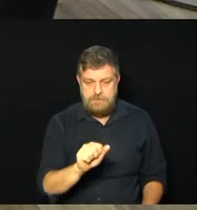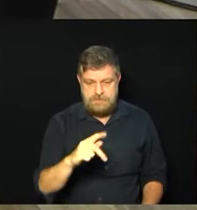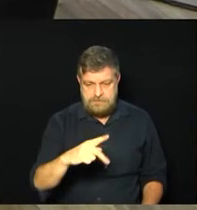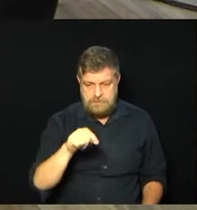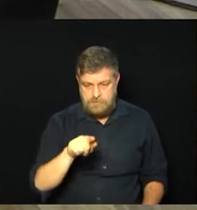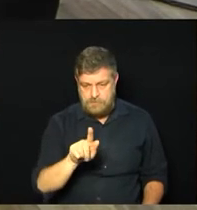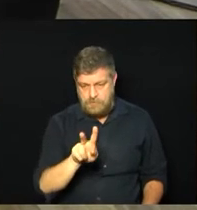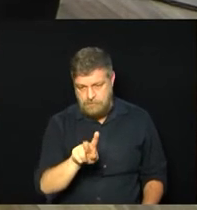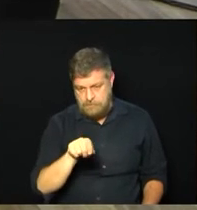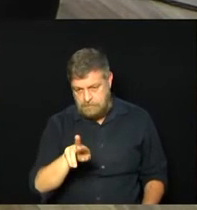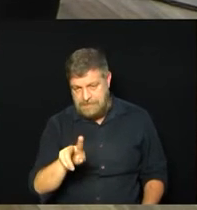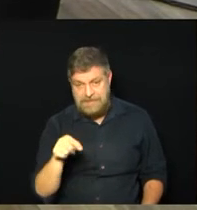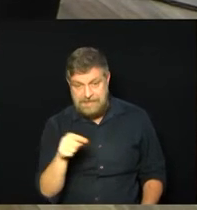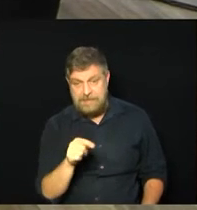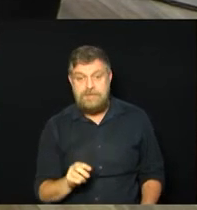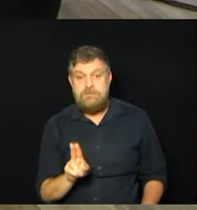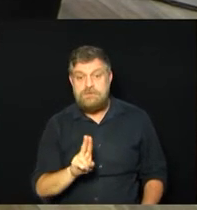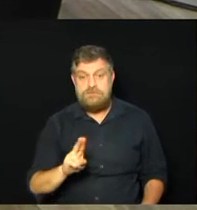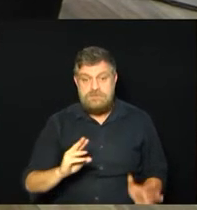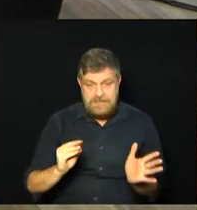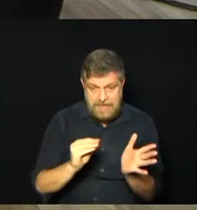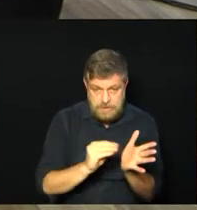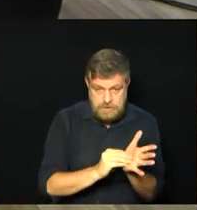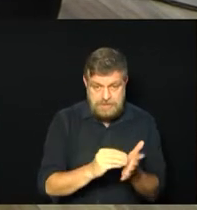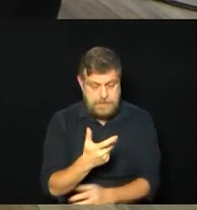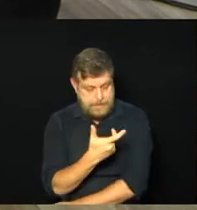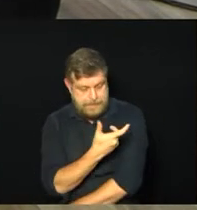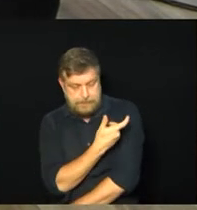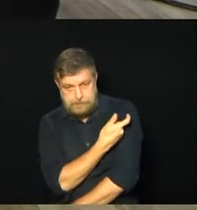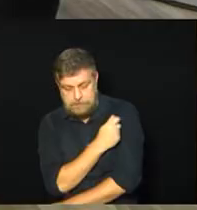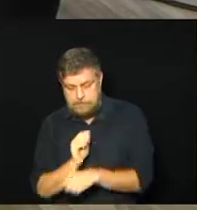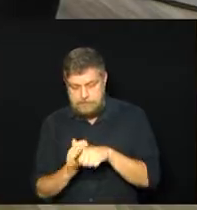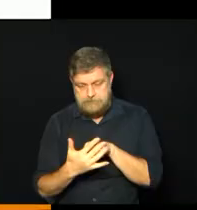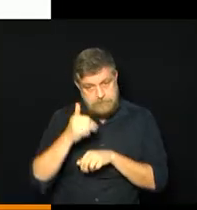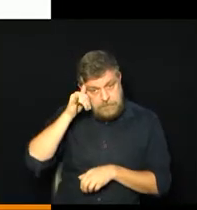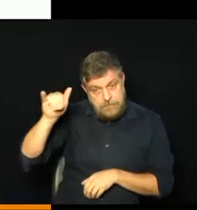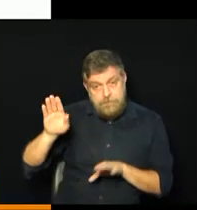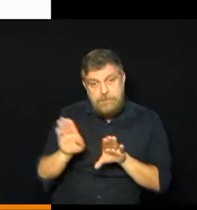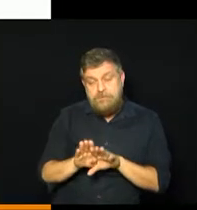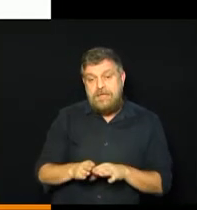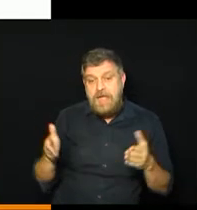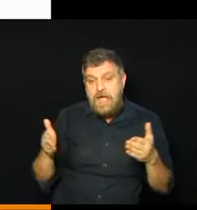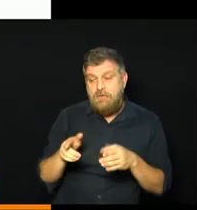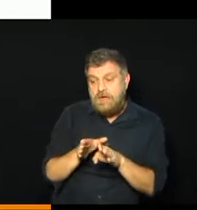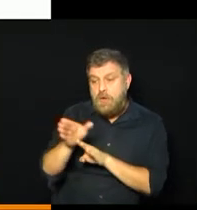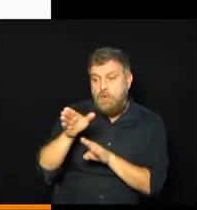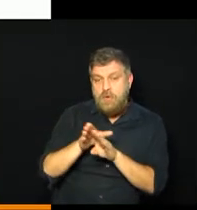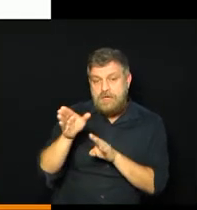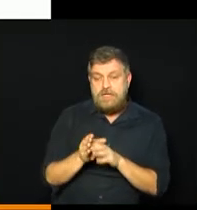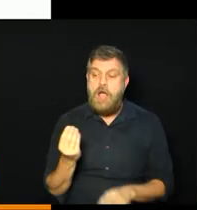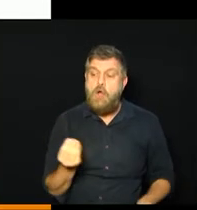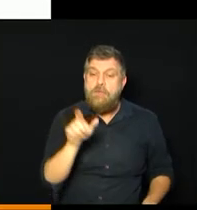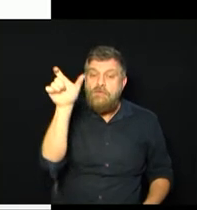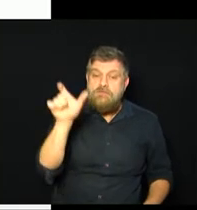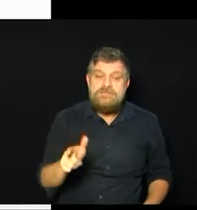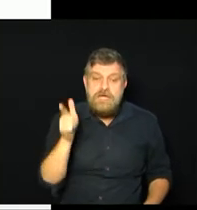ovacina.campinas.sp.gov.br. Ele serve para você agendar a sua vacinação contra a Covid-19 e também agora ele orienta como você